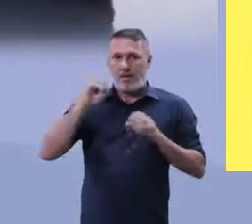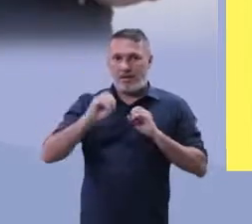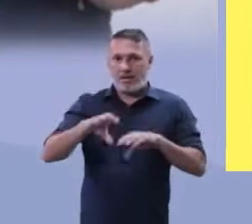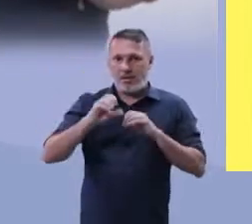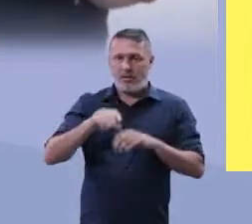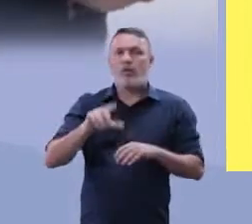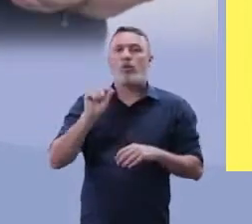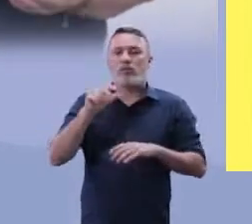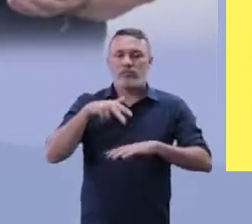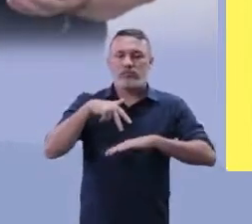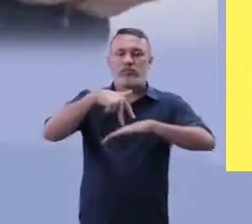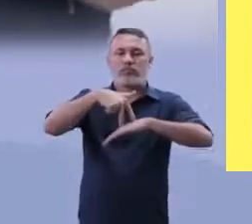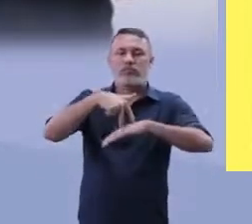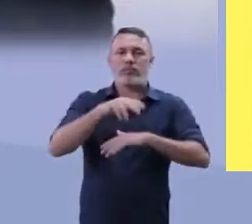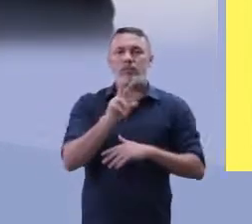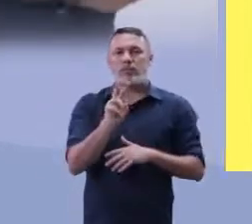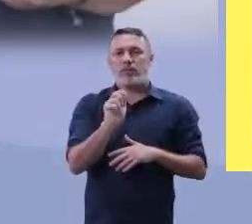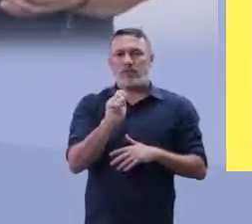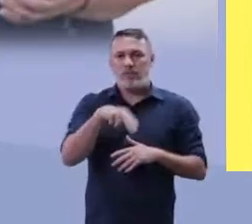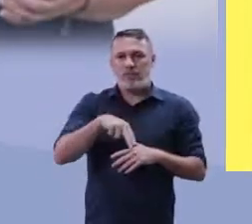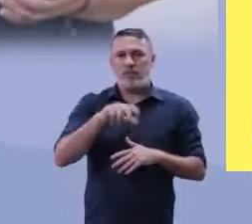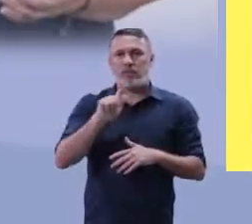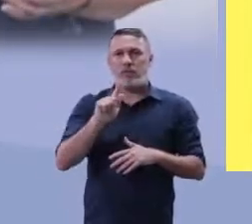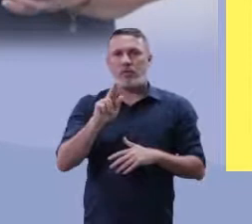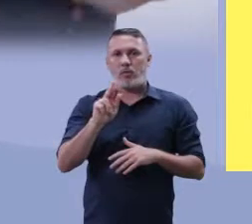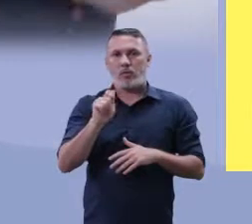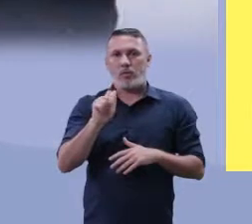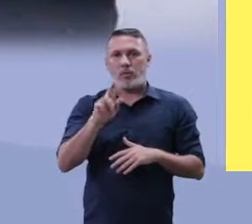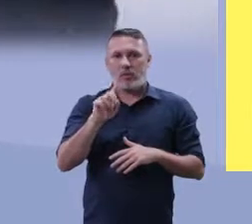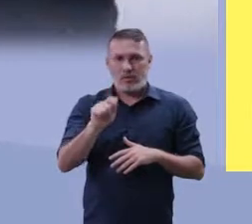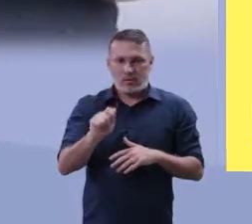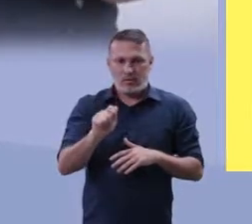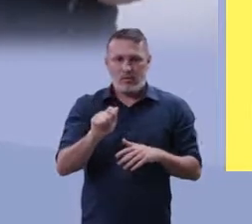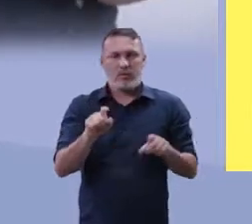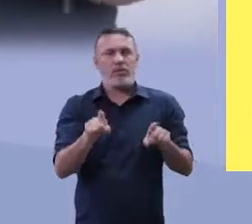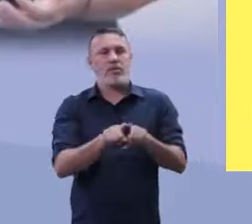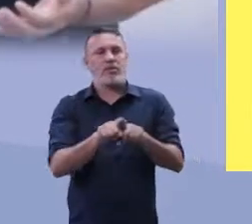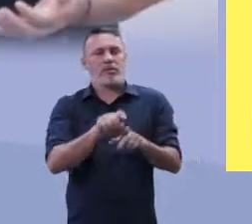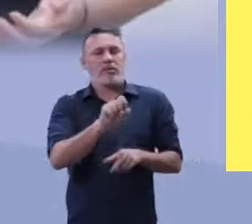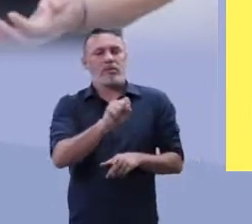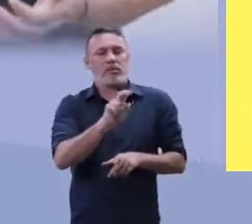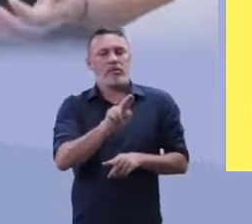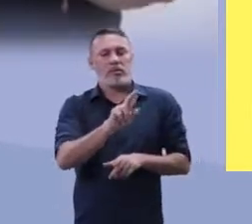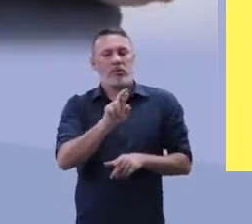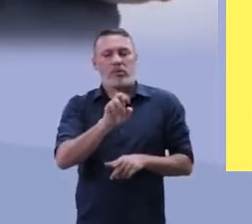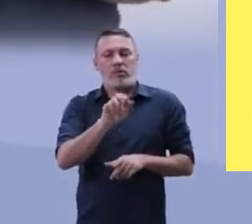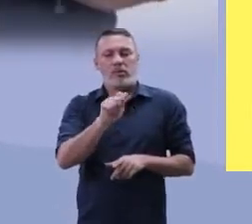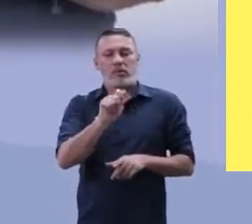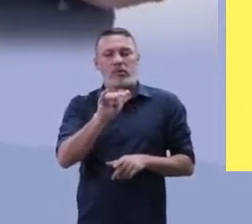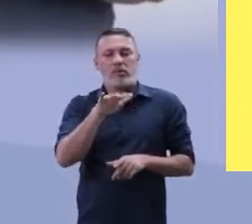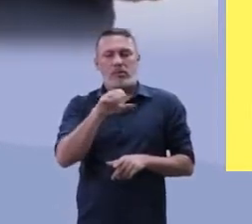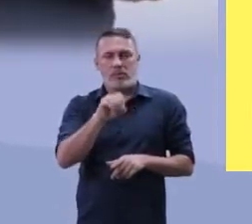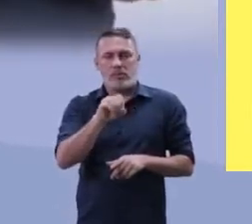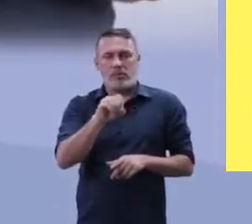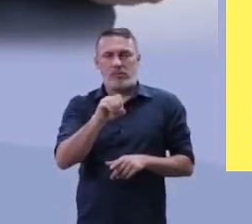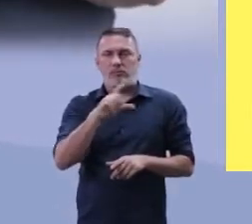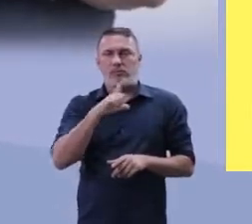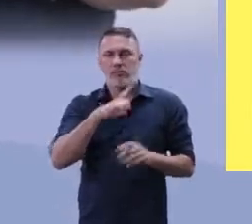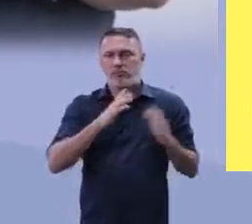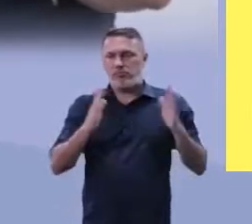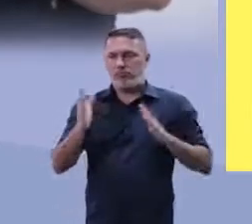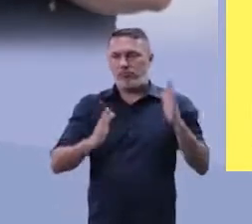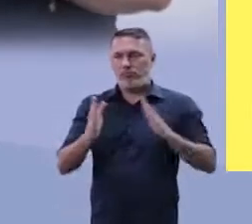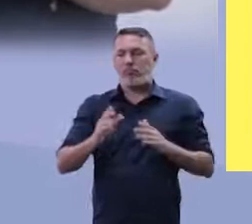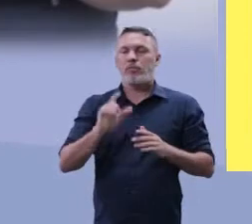nós falamos acerca do surrealismo. Período 1924, preso,